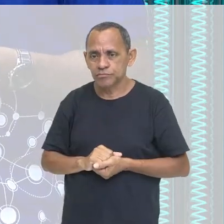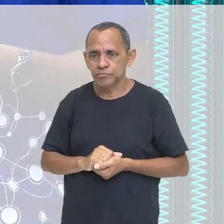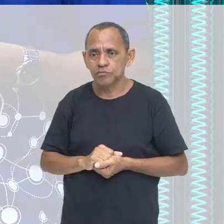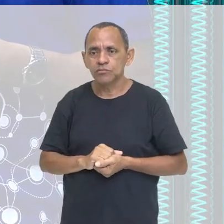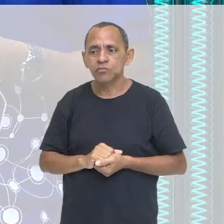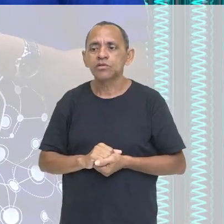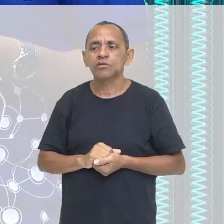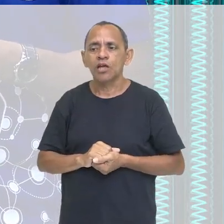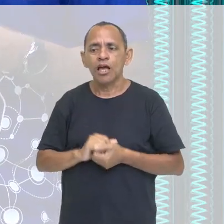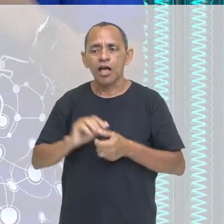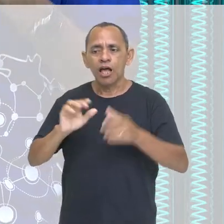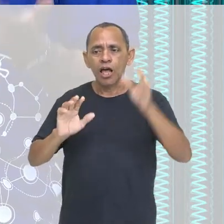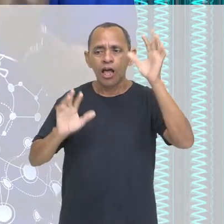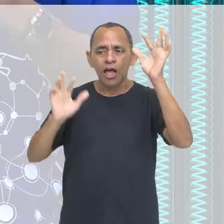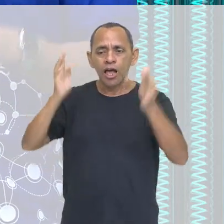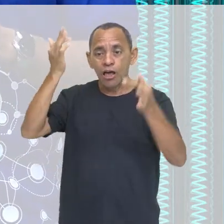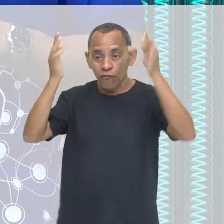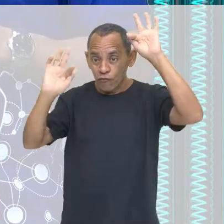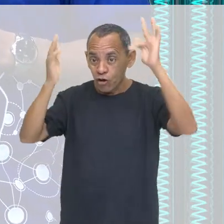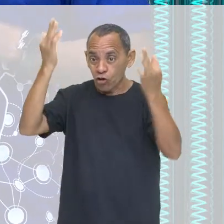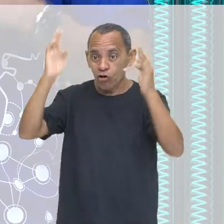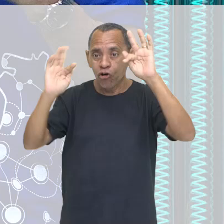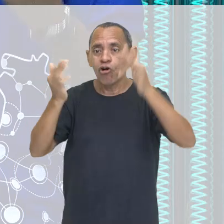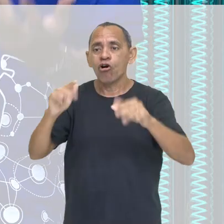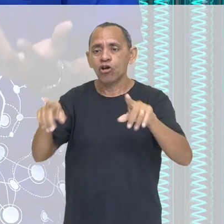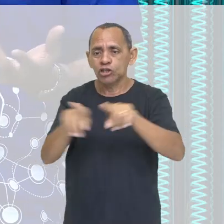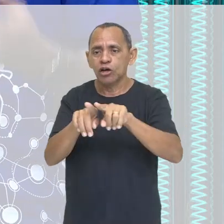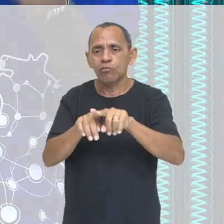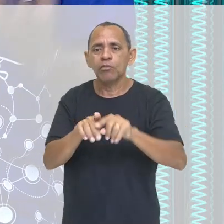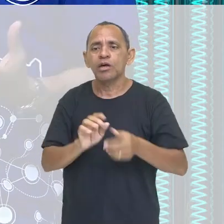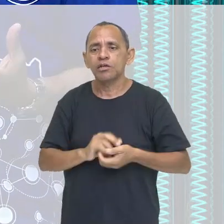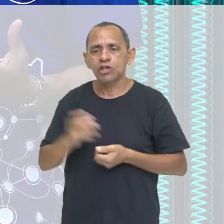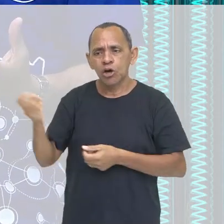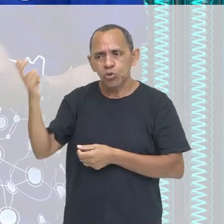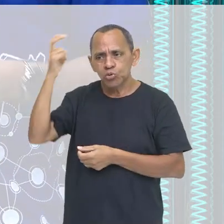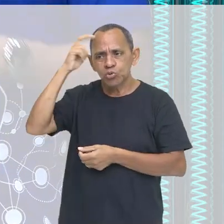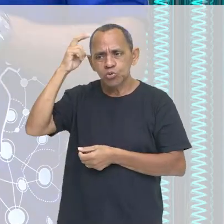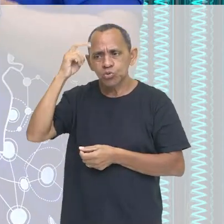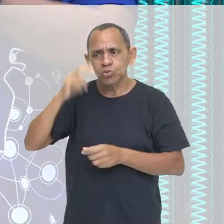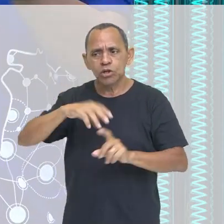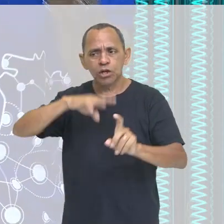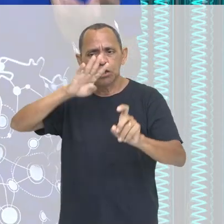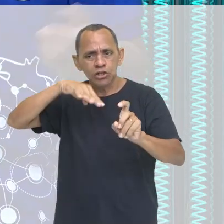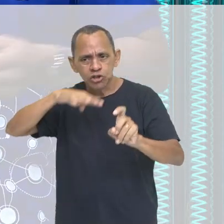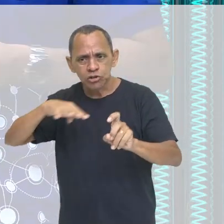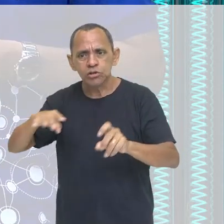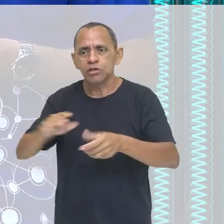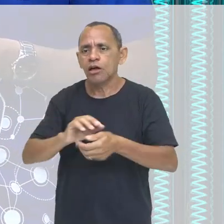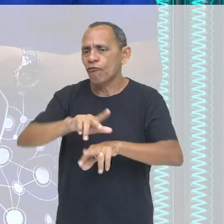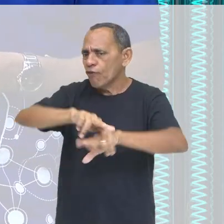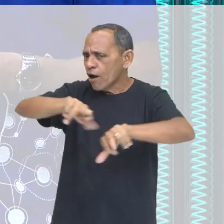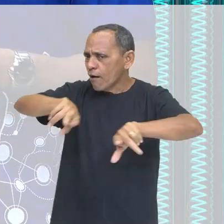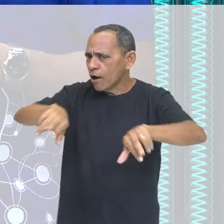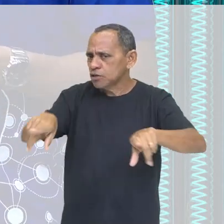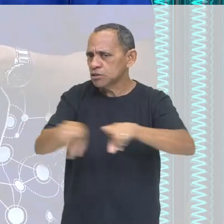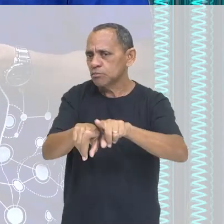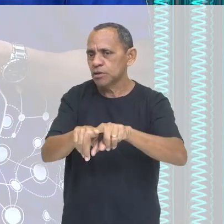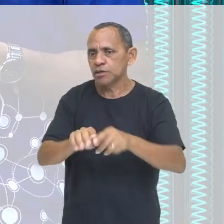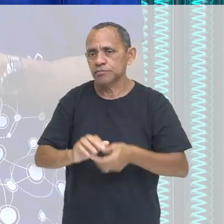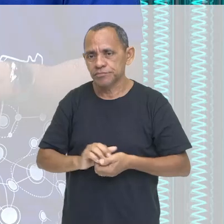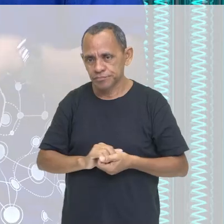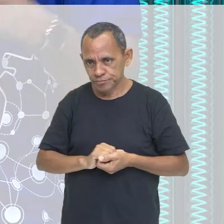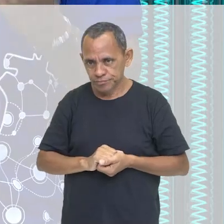Folclore também é algo que demonstra a identidade, a cultura de um povo, de um indivíduo primeiramente, mas de um povo em conjunto, né?